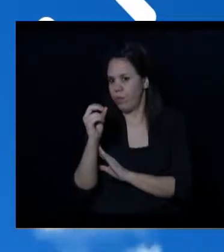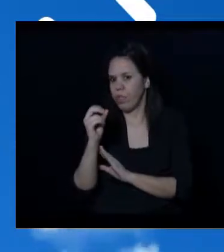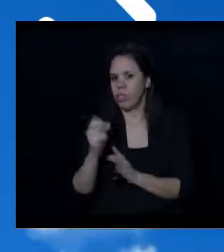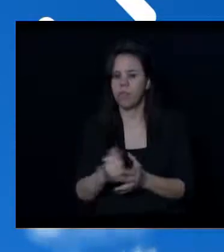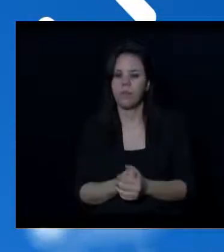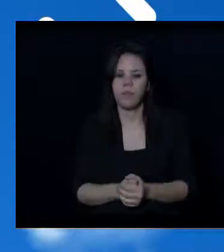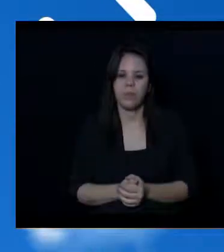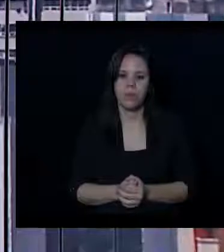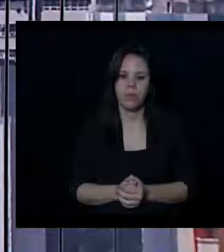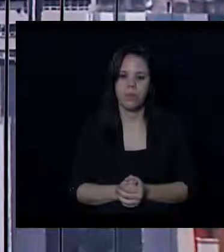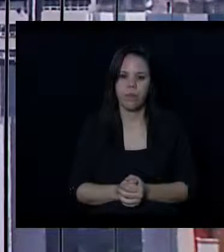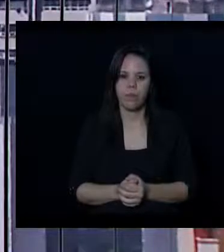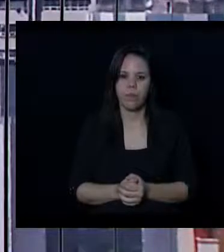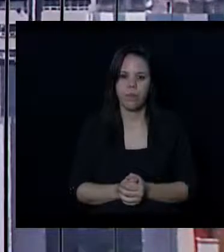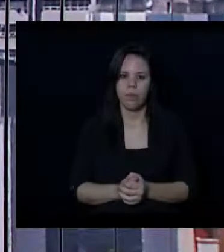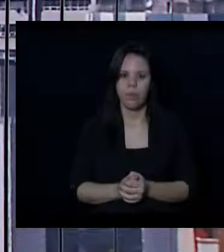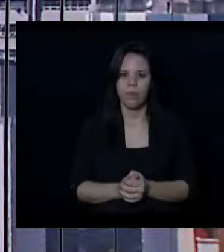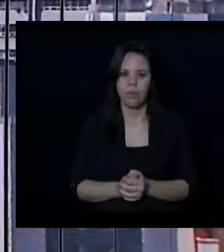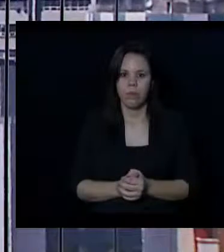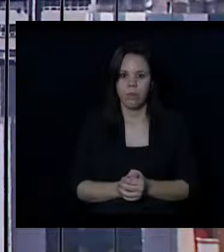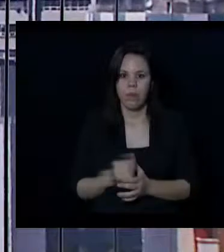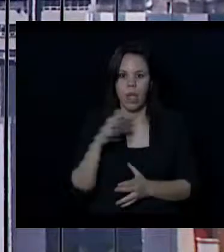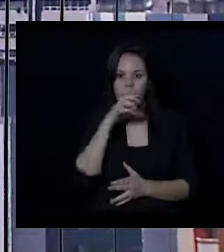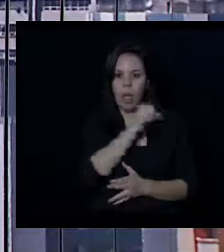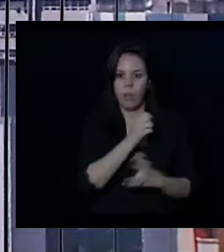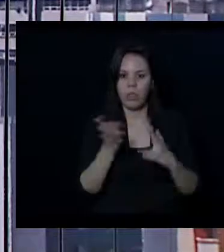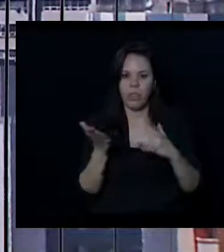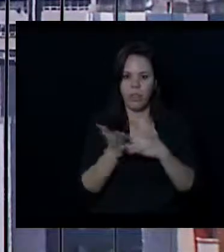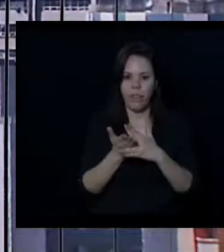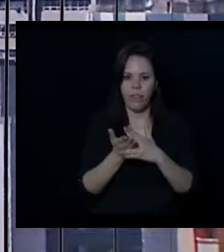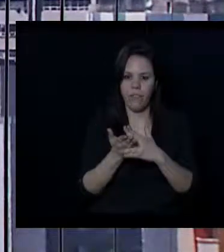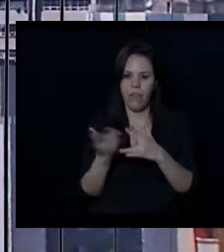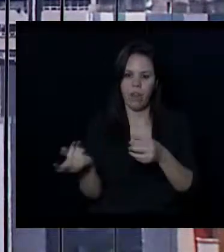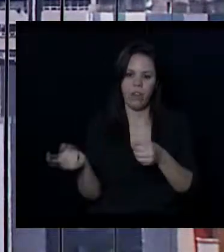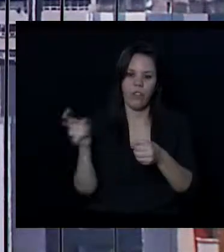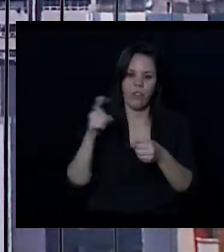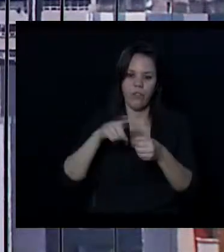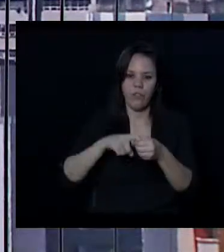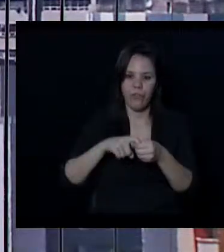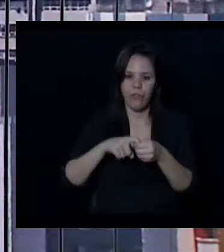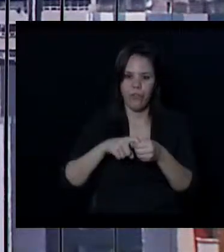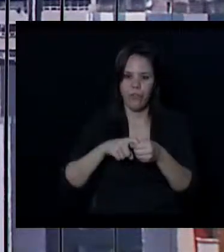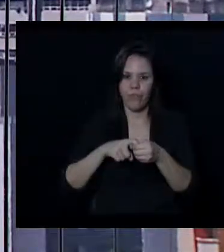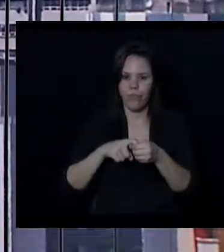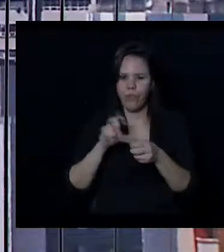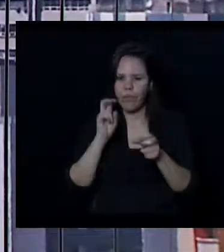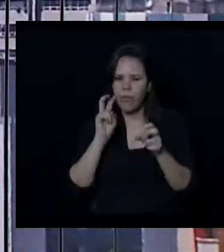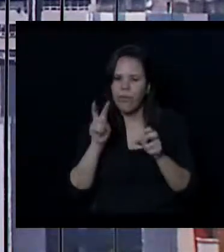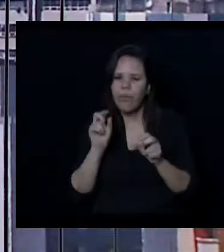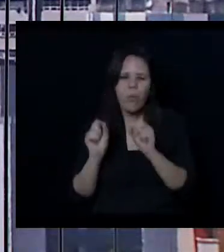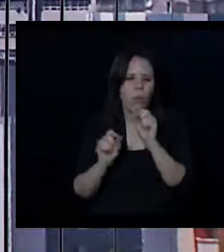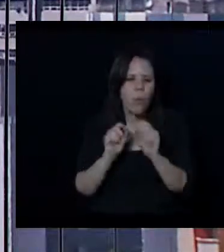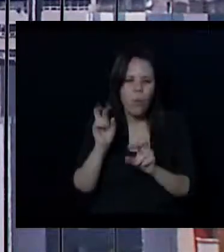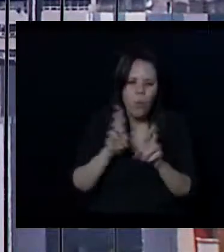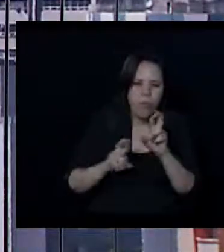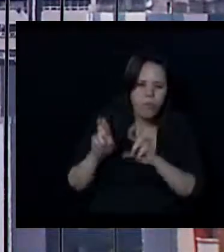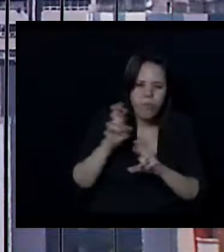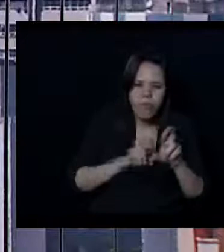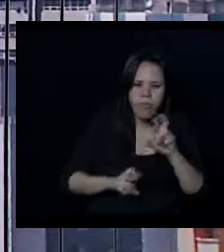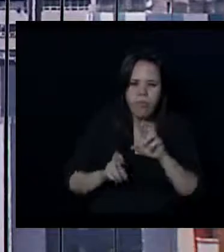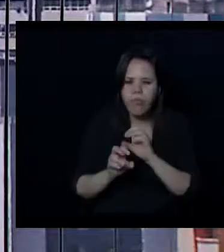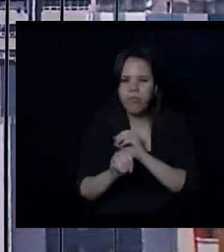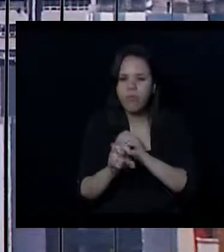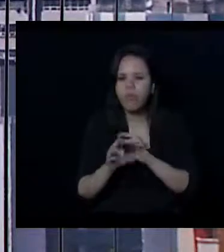dos 20 graus. Rápido intervalo e na volta, o quadro De Olho na Educação faz um roteiro para